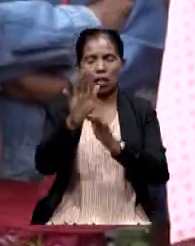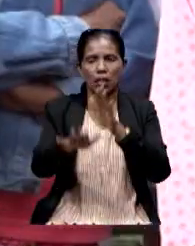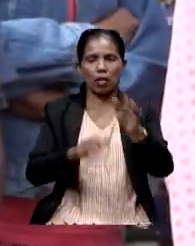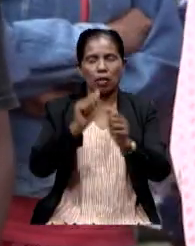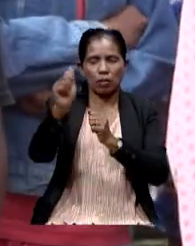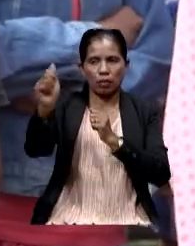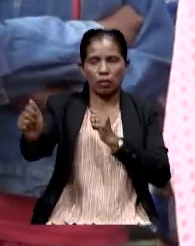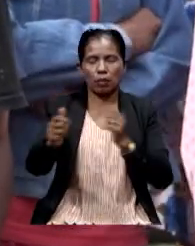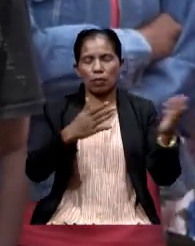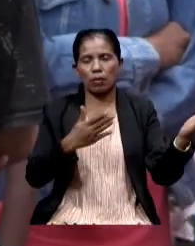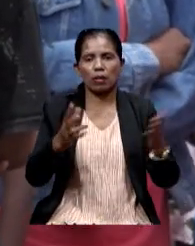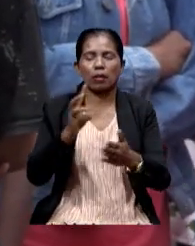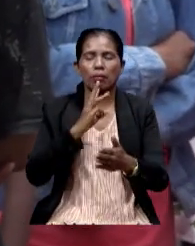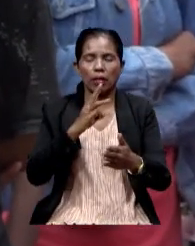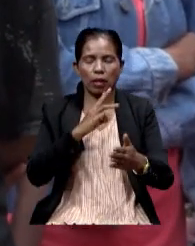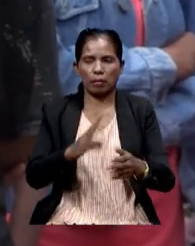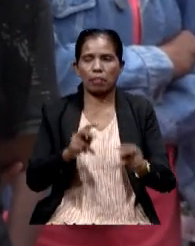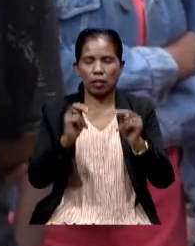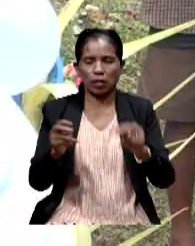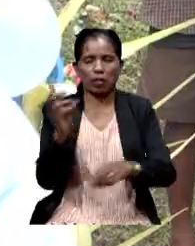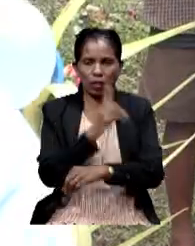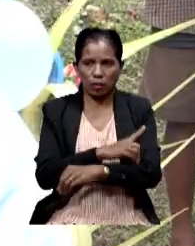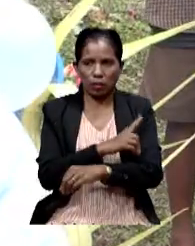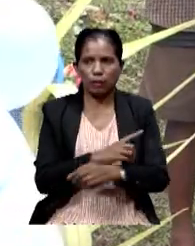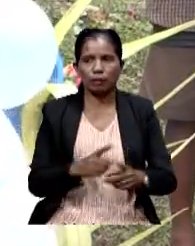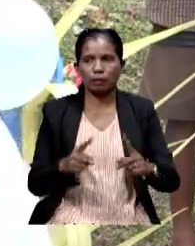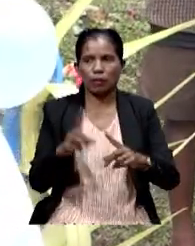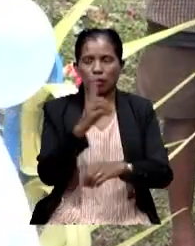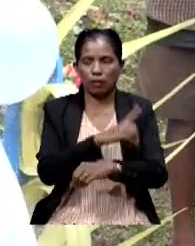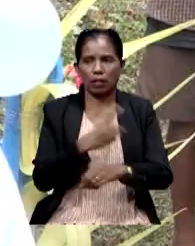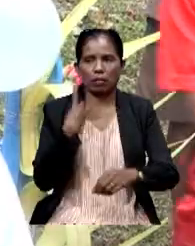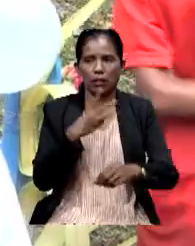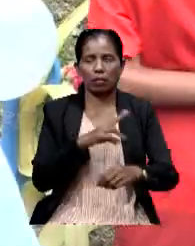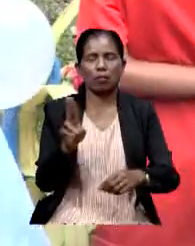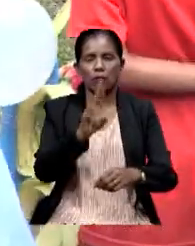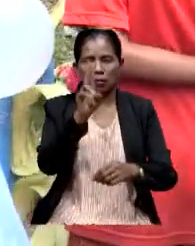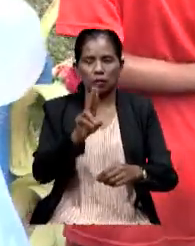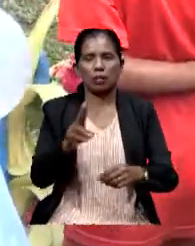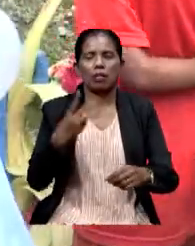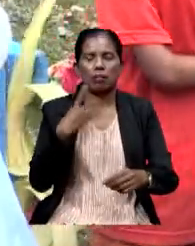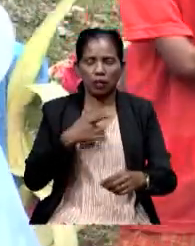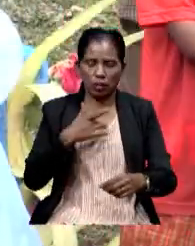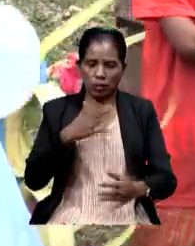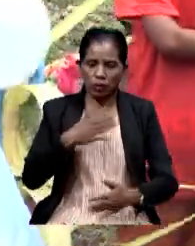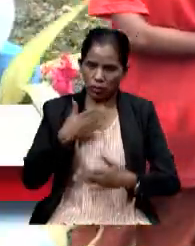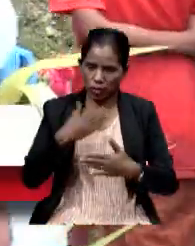rodicuro be ba necessidade lor loronian. La wengi be amazame uja ona, am sentiak solok